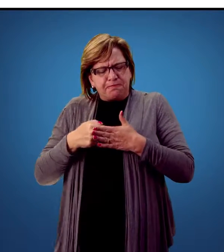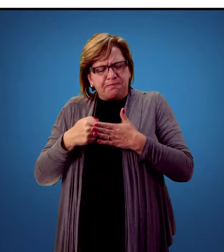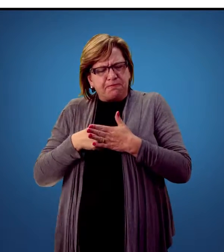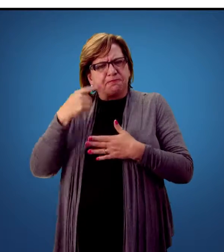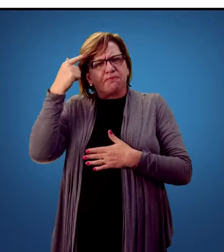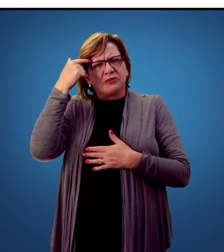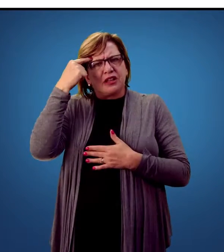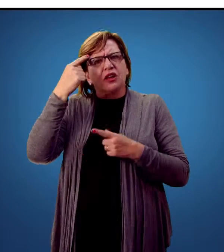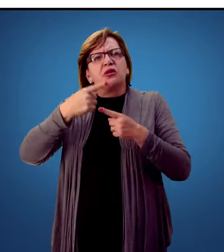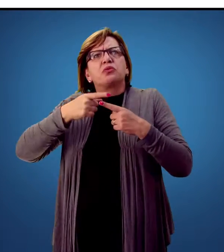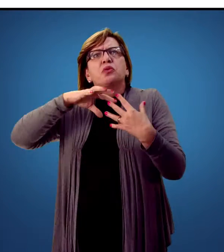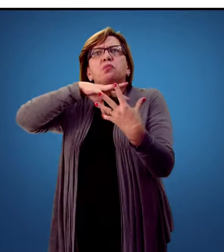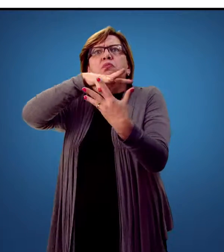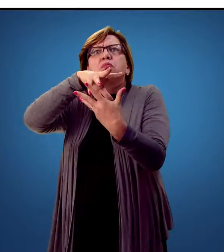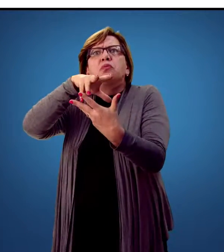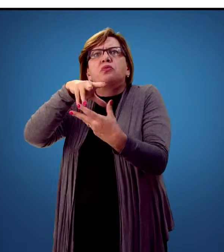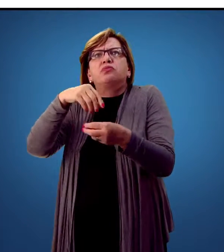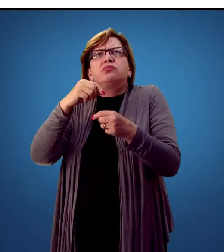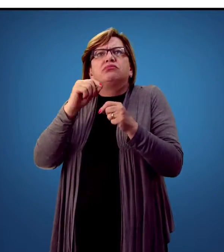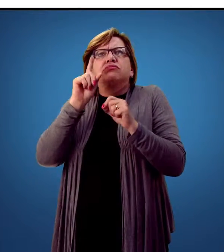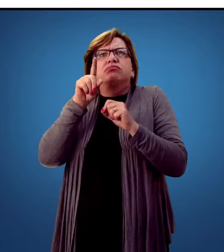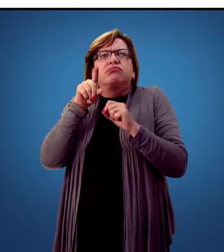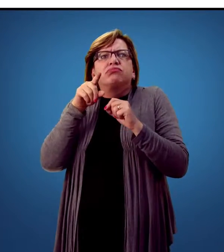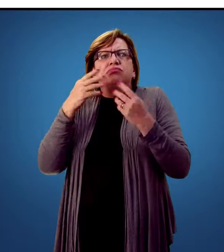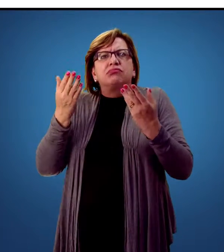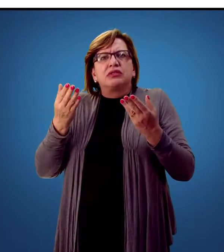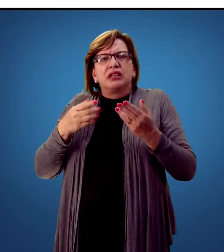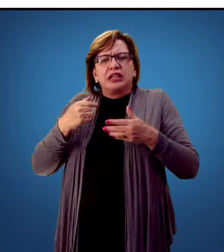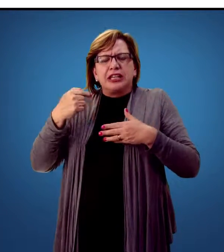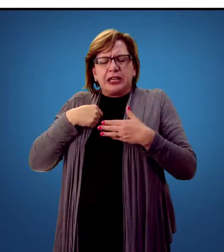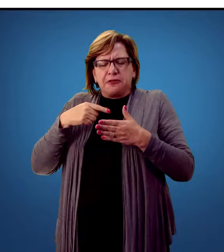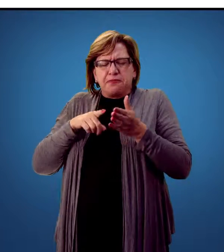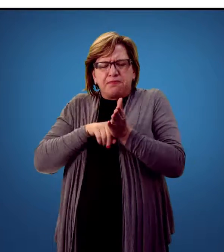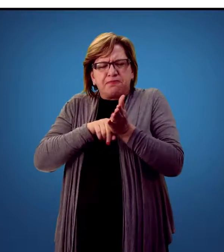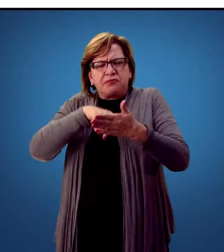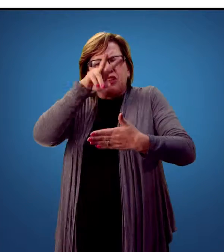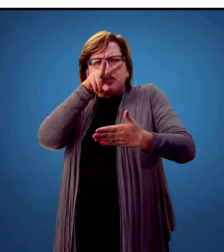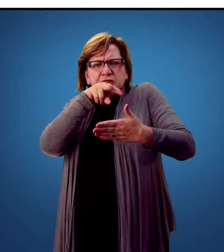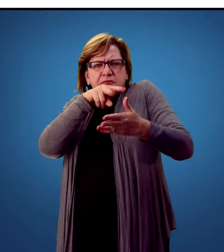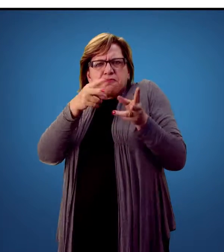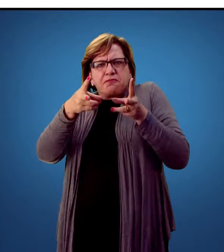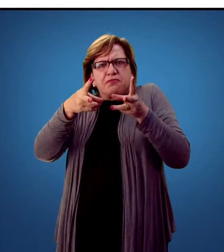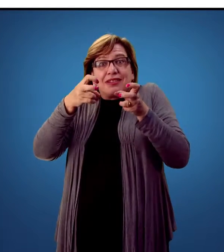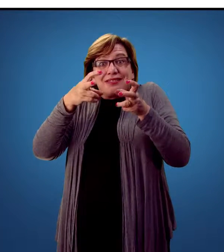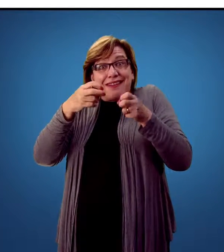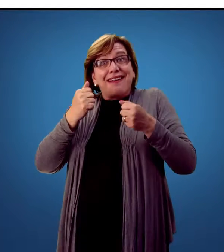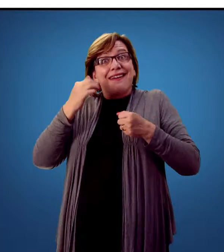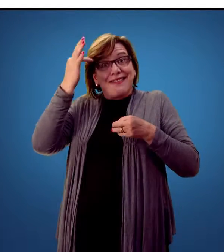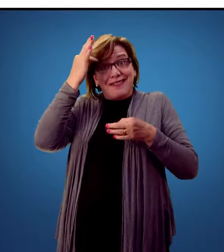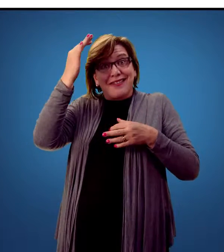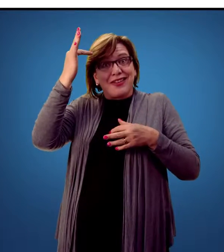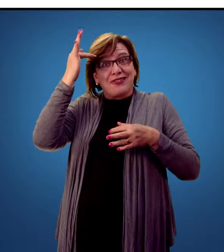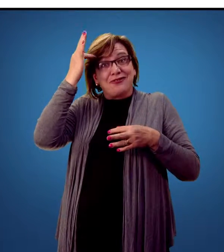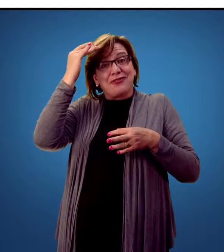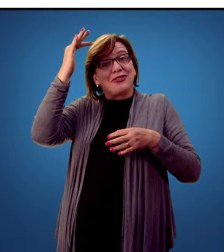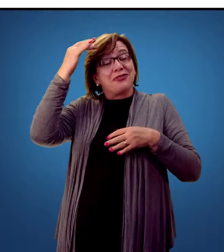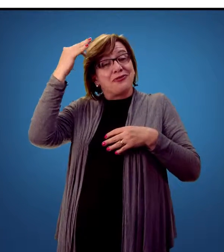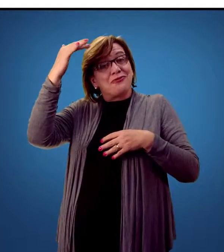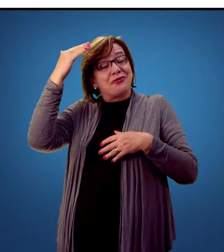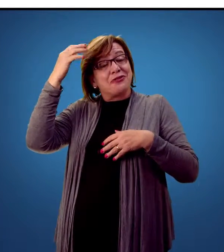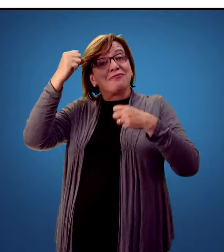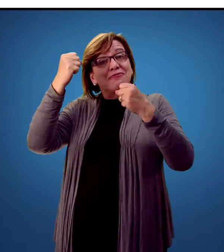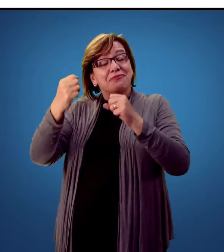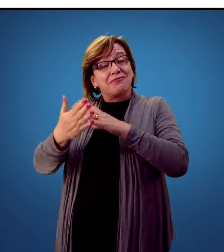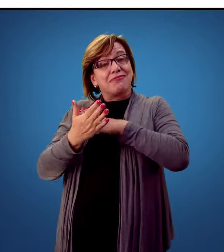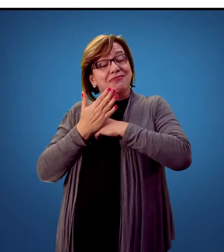porque o mundo é assim e dentro das minhas pesquisas das minhas leituras e fui percebendo que a filosofia iria me oferecer